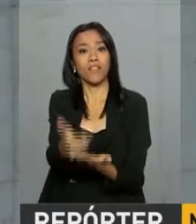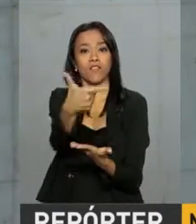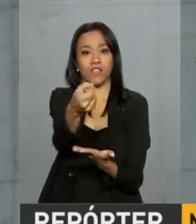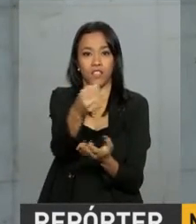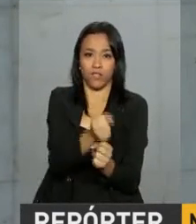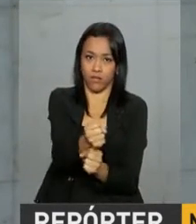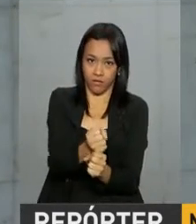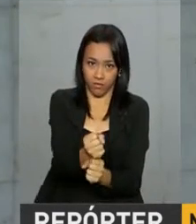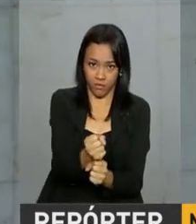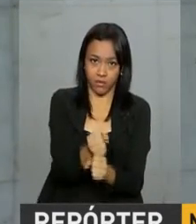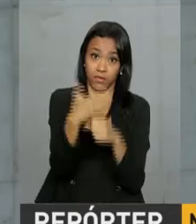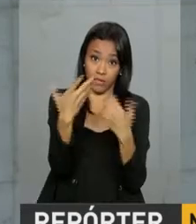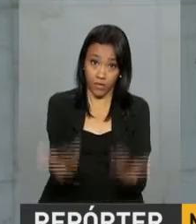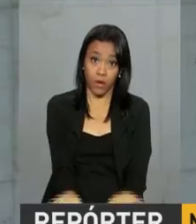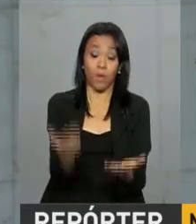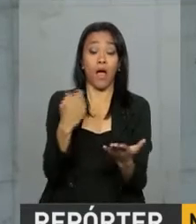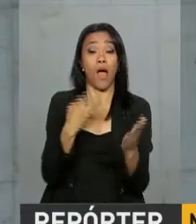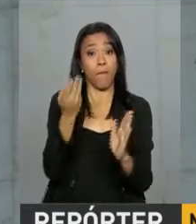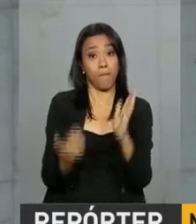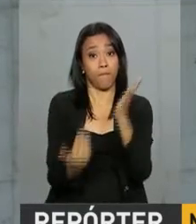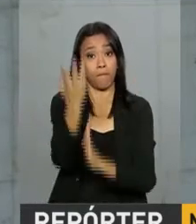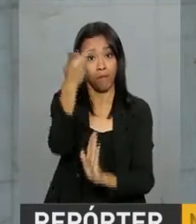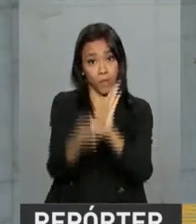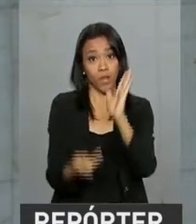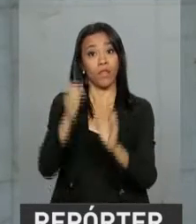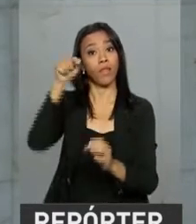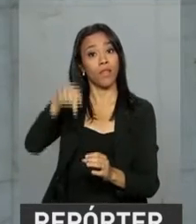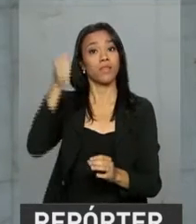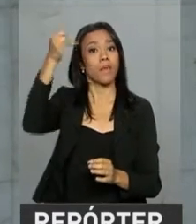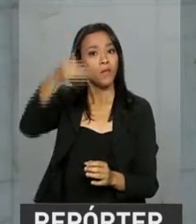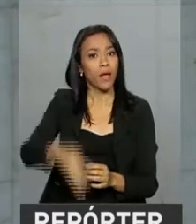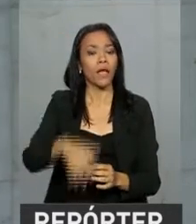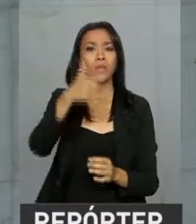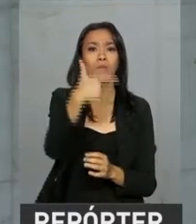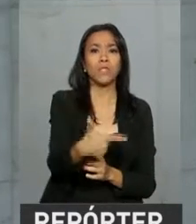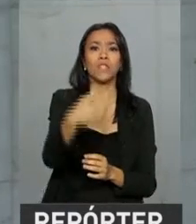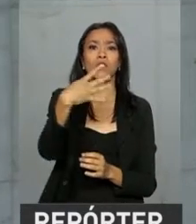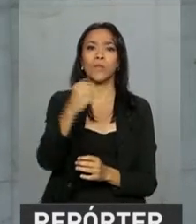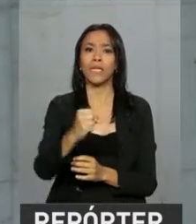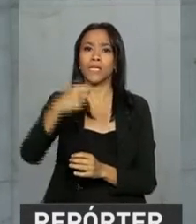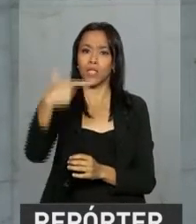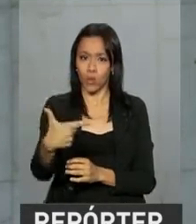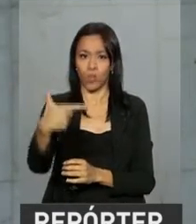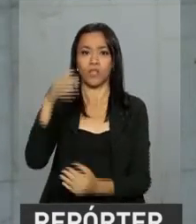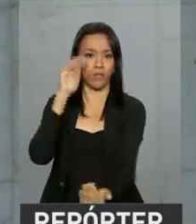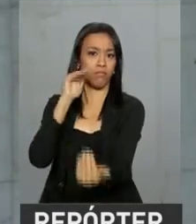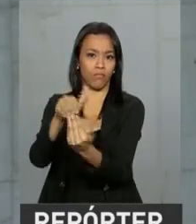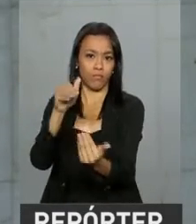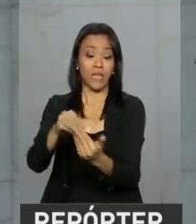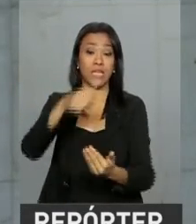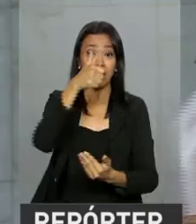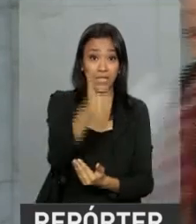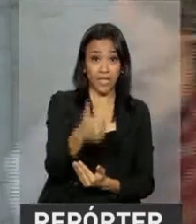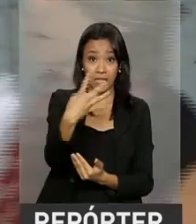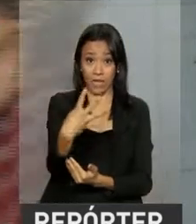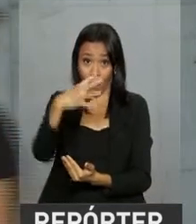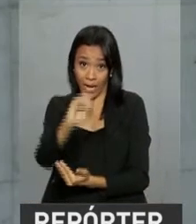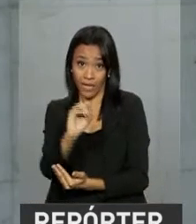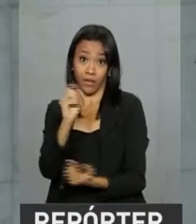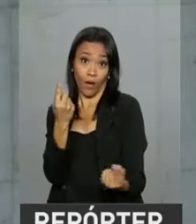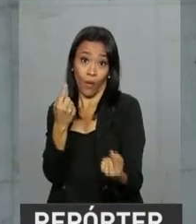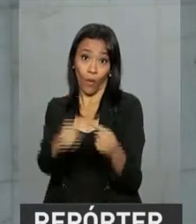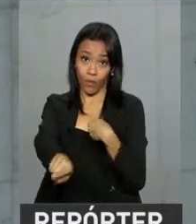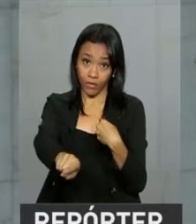votação desse projeto ocorreu na madrugada de hoje com 282 votos a favor e 145 contra entre as contrapartidas